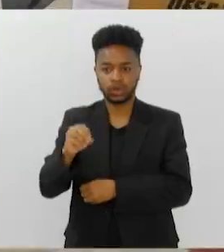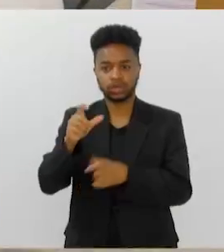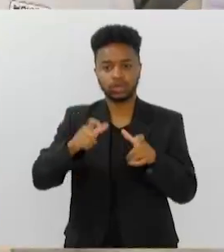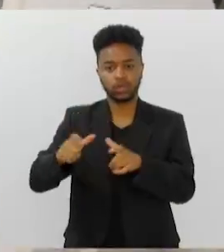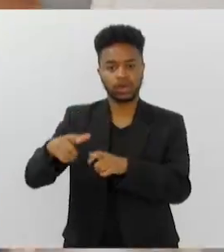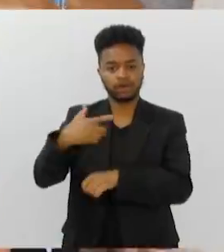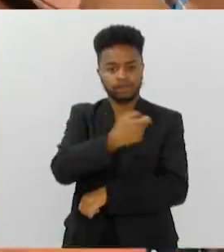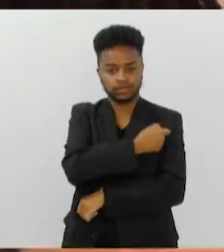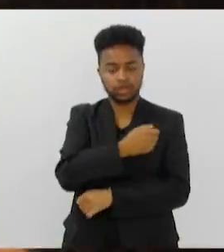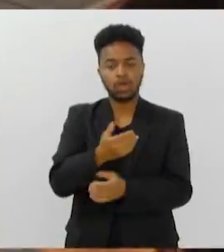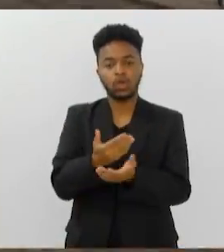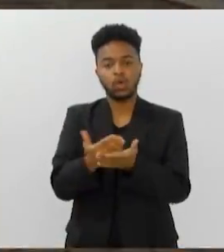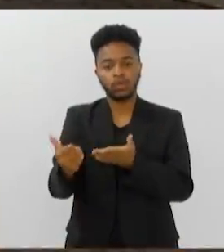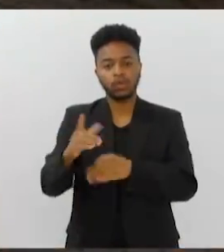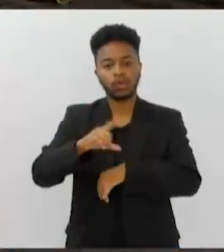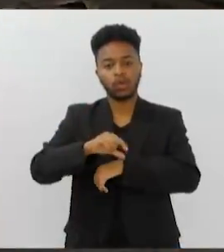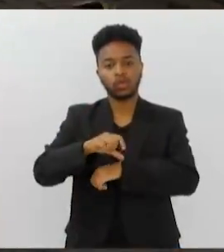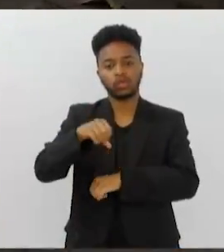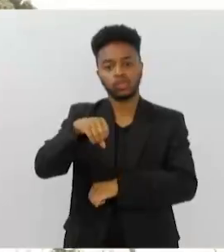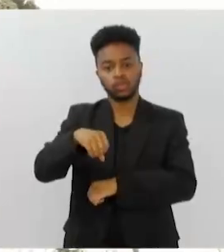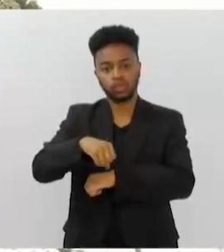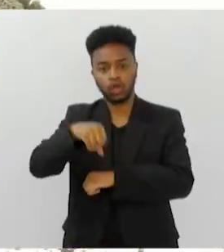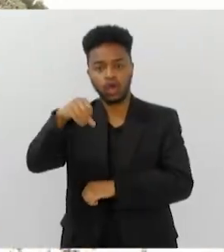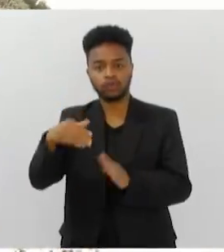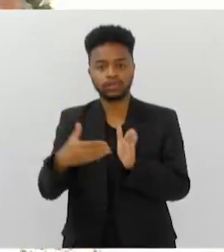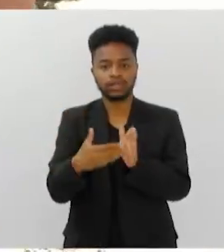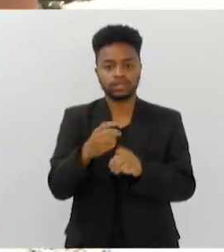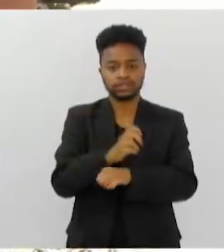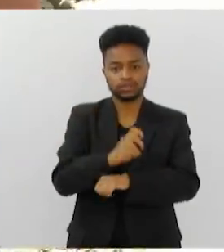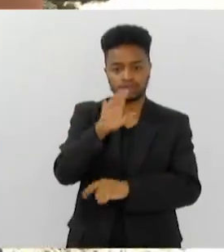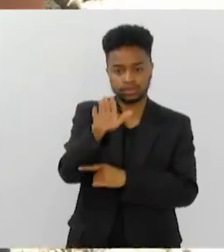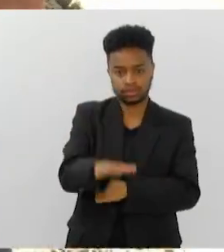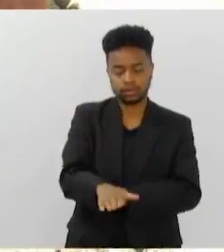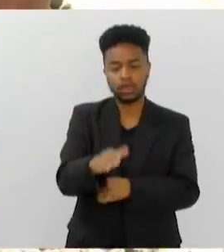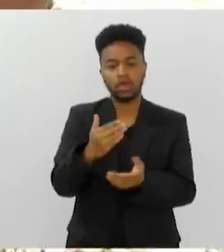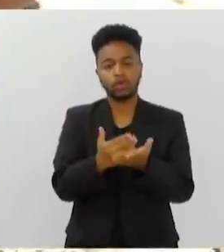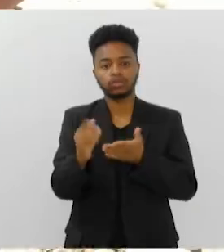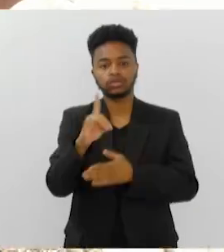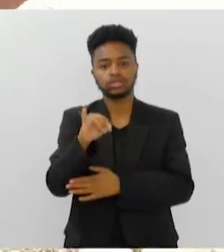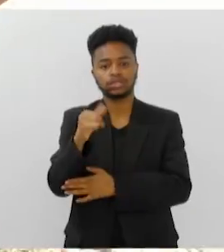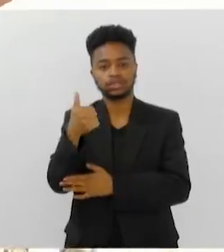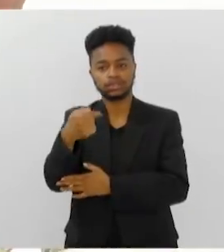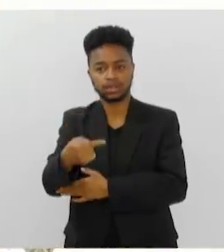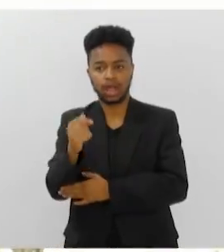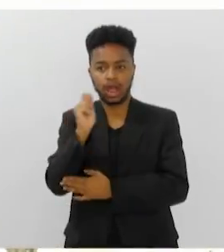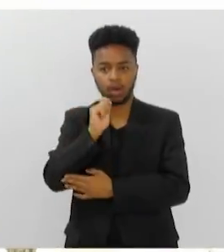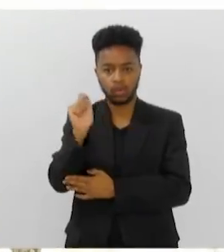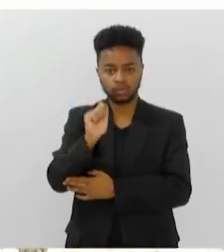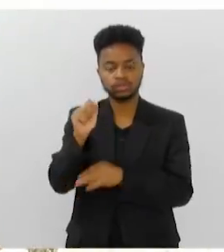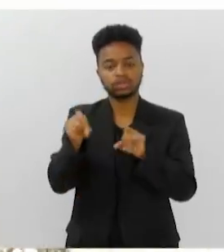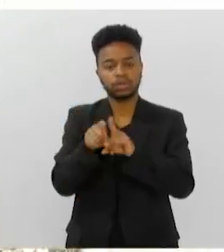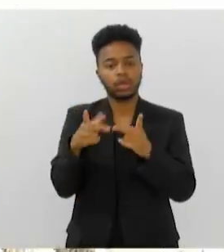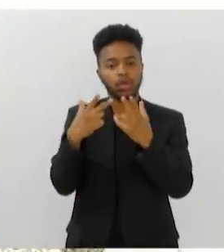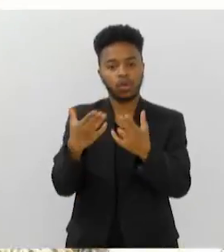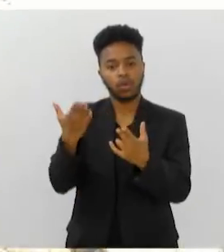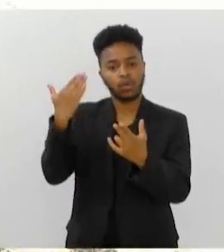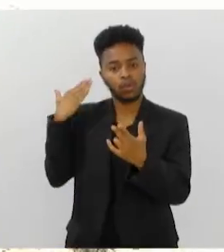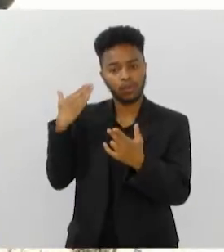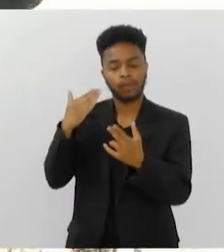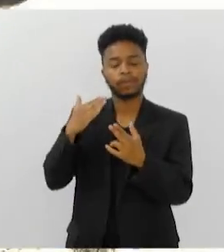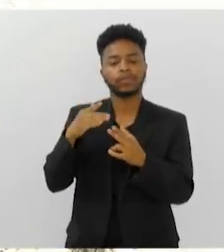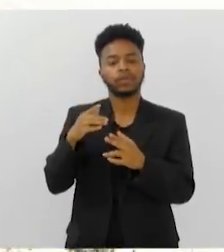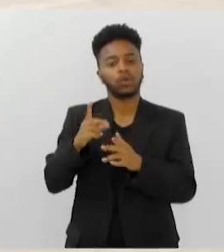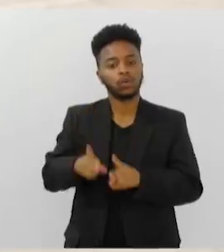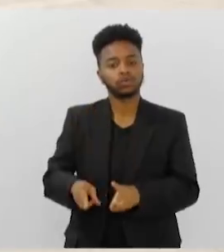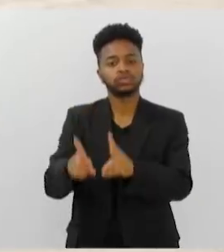das 9 da manhã às 5 da tarde. A campanha teve início no dia 17 de agosto e, como nos outros anos, segue de forma